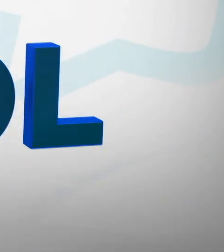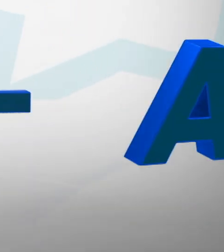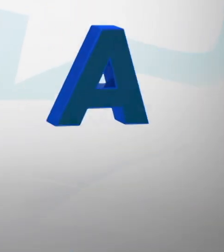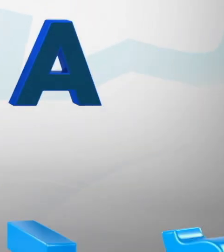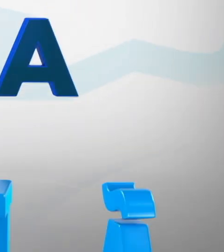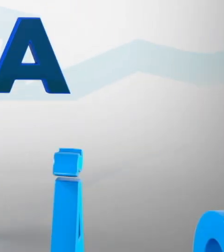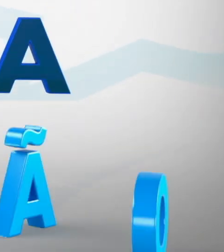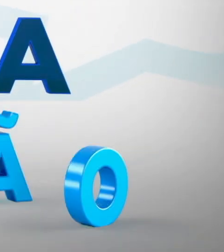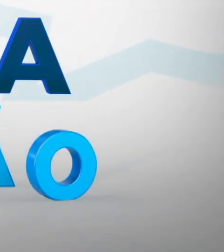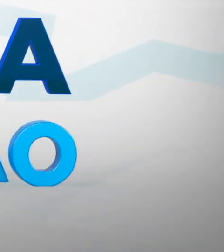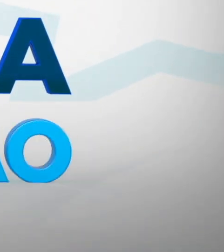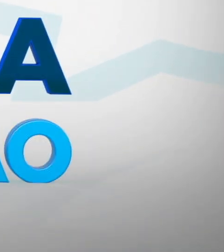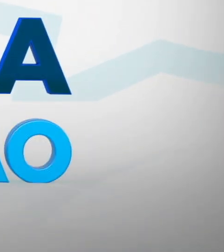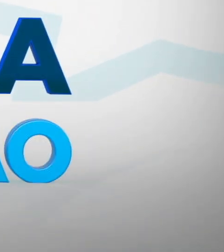Tchau.